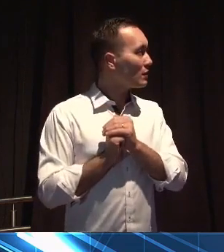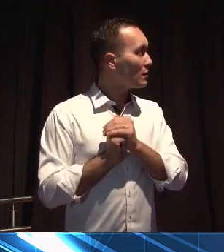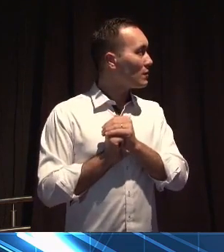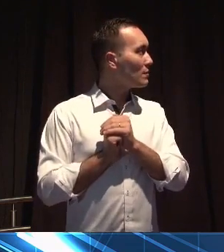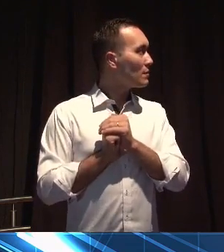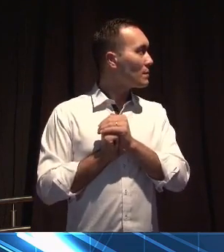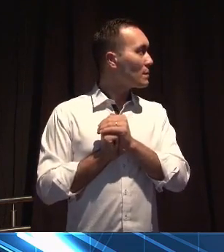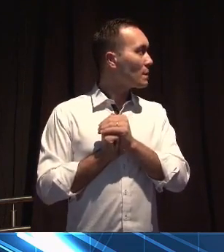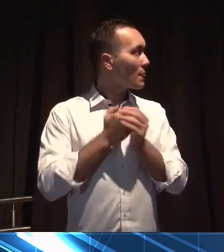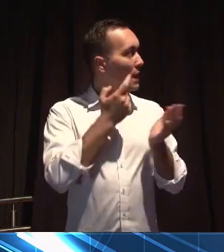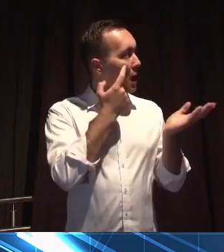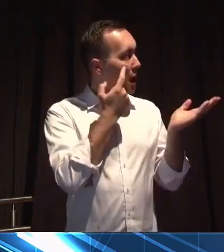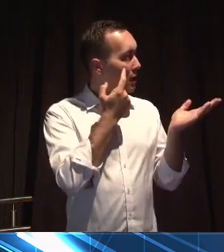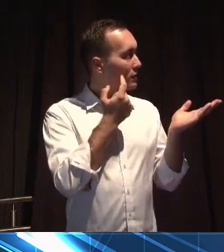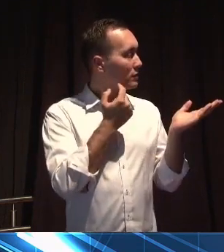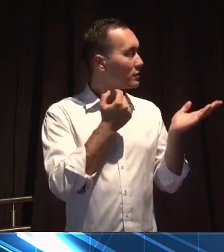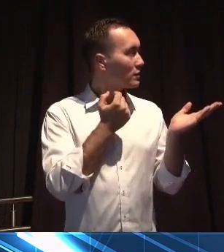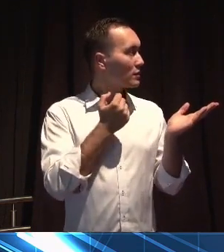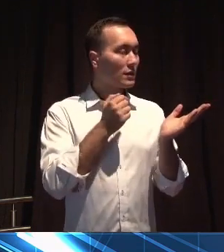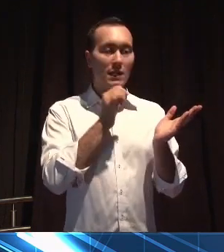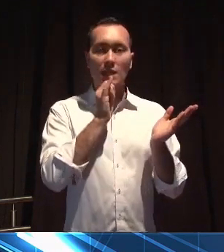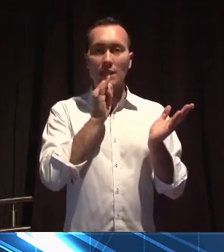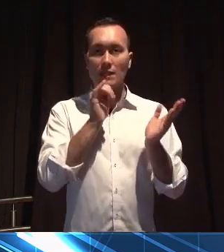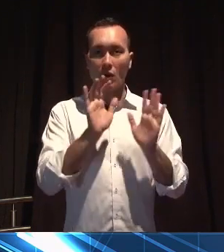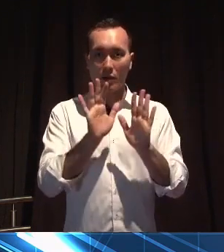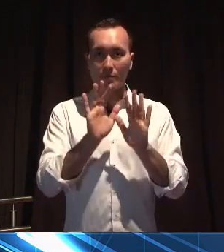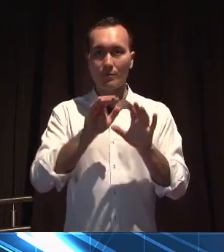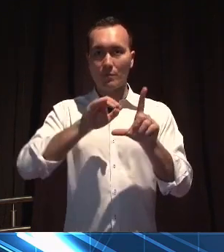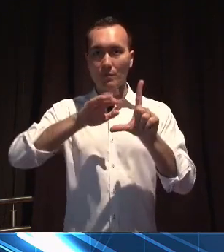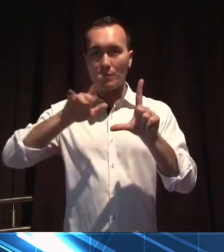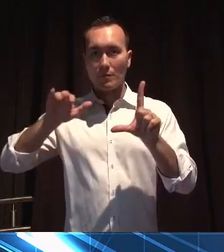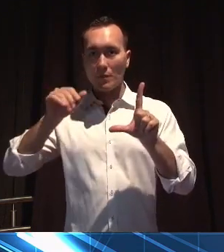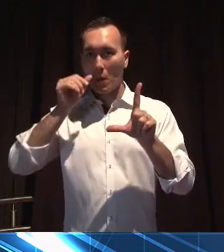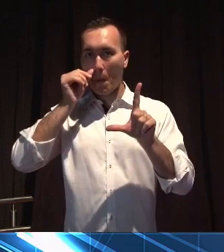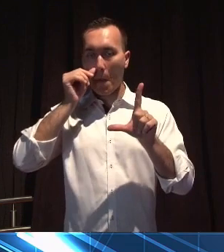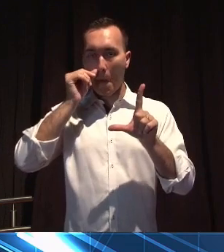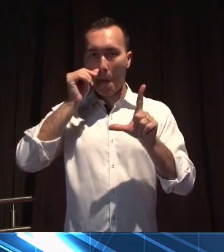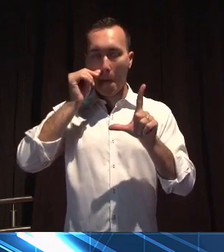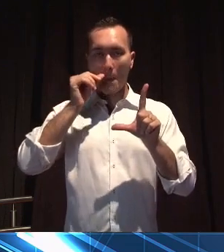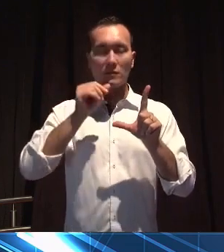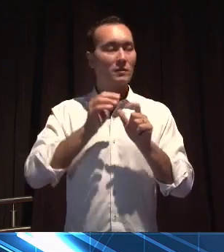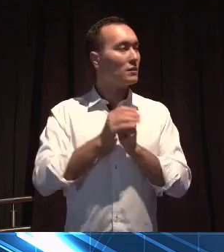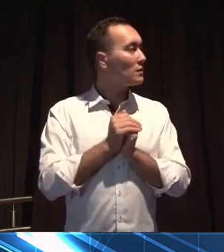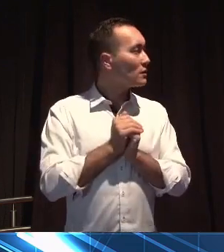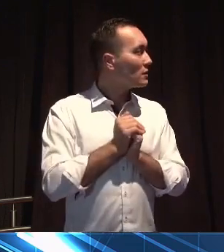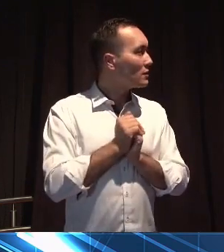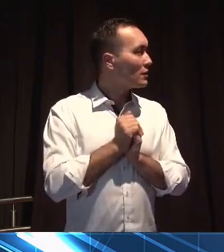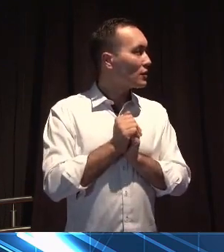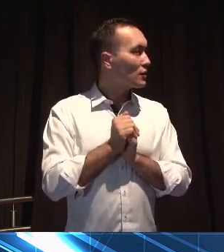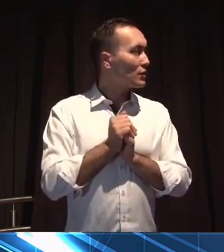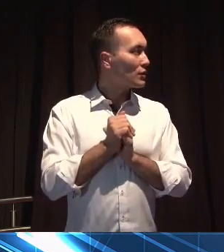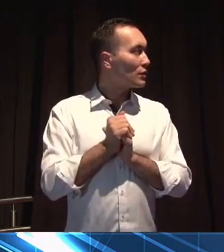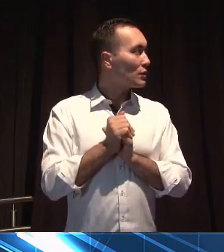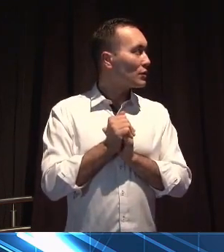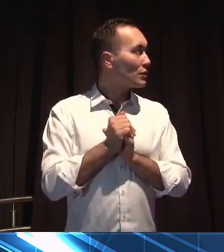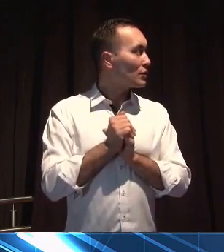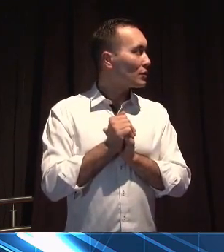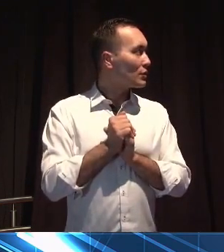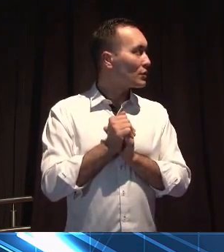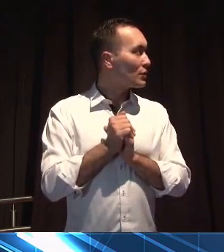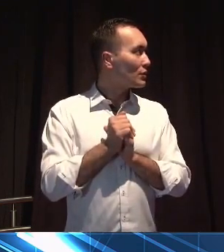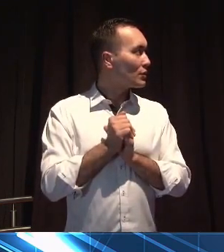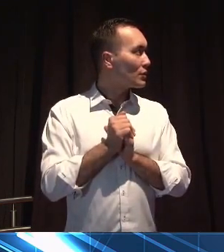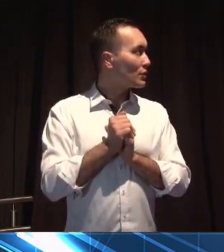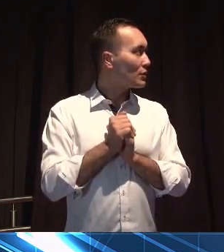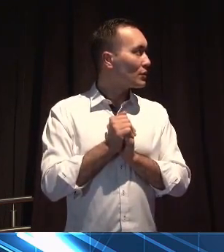para evitar a duplicação de código só que aí a abstração não encaixa direito então duplicação é mais barato que você colocar a abstração errada e